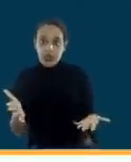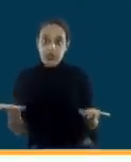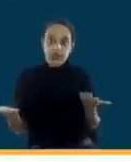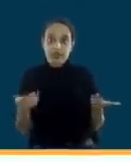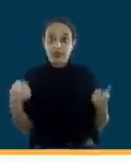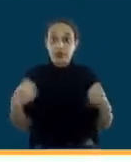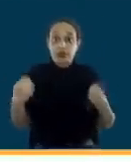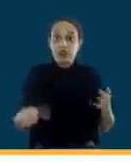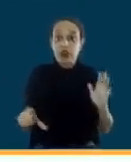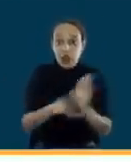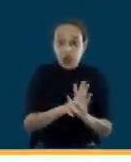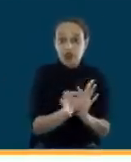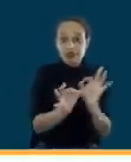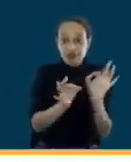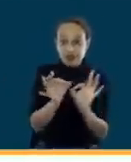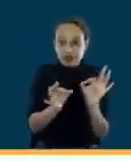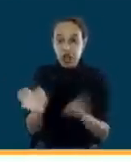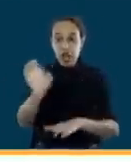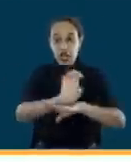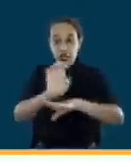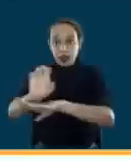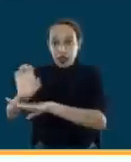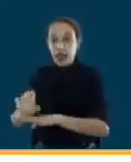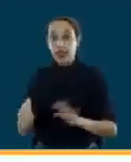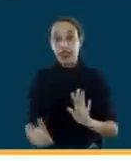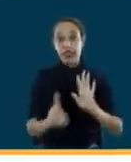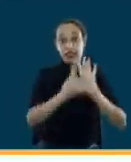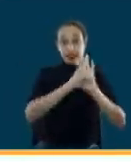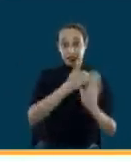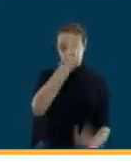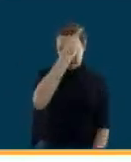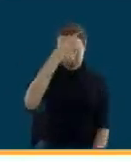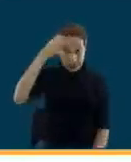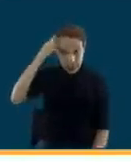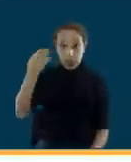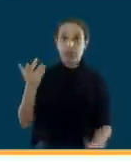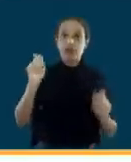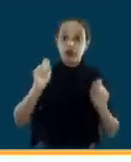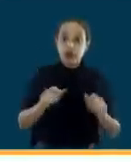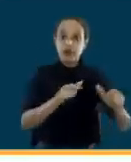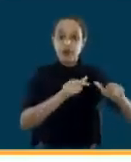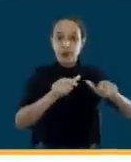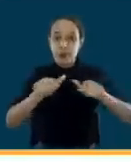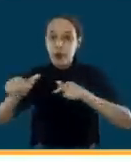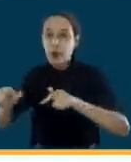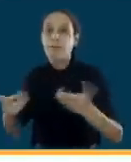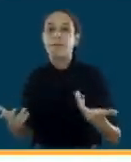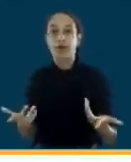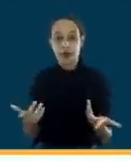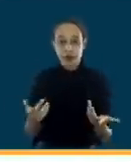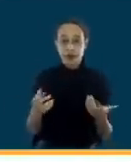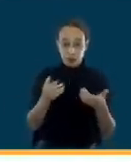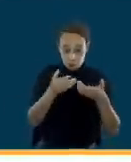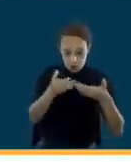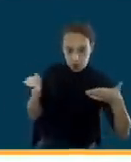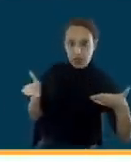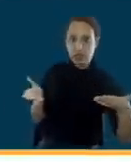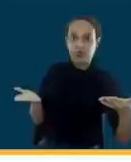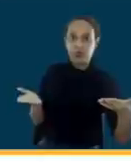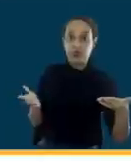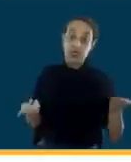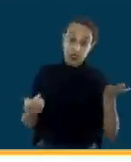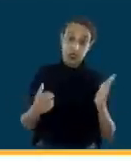regulamentações estaduais, de decretos municipais, que precisamos começar a ativar para quando a plataforma Mais Brasil abrir, e a regulamentação federal, que